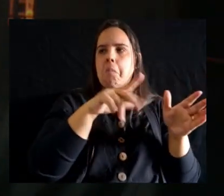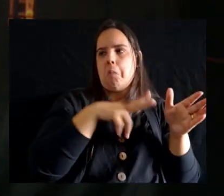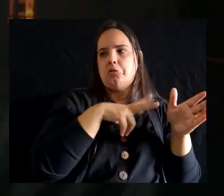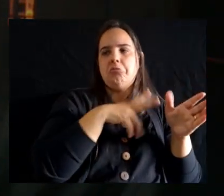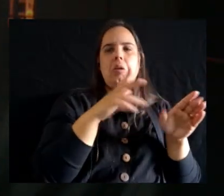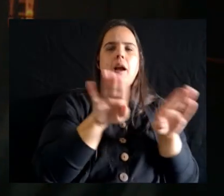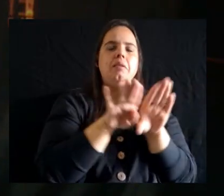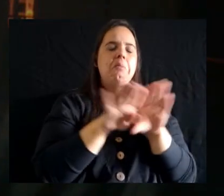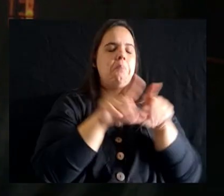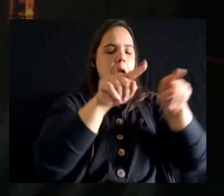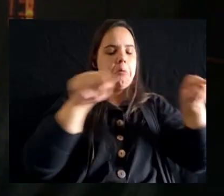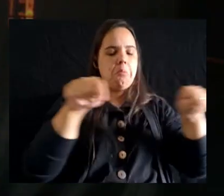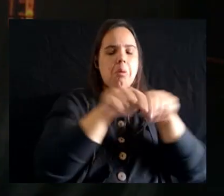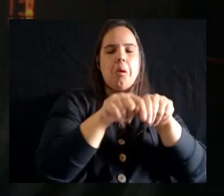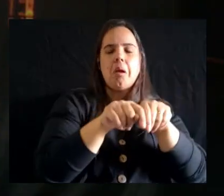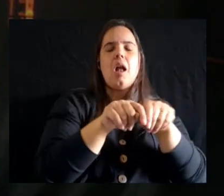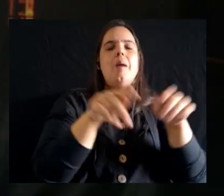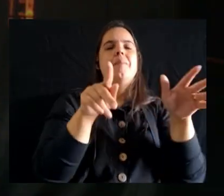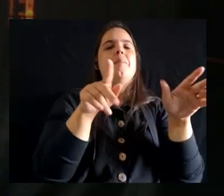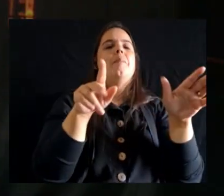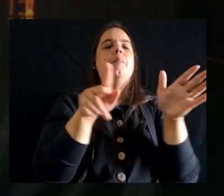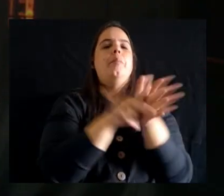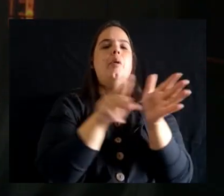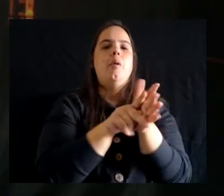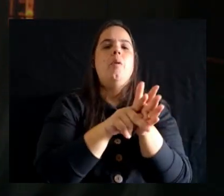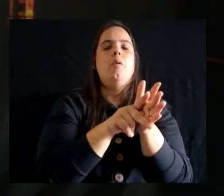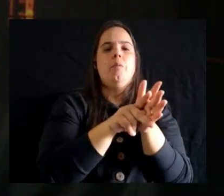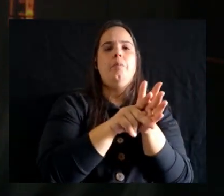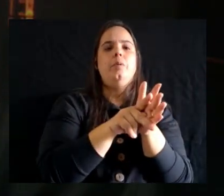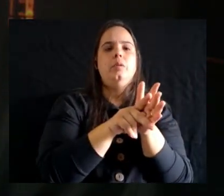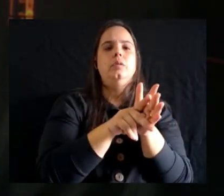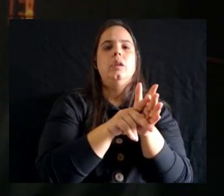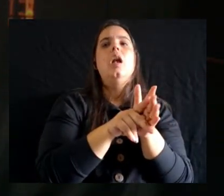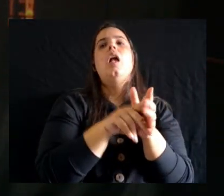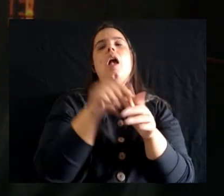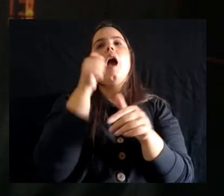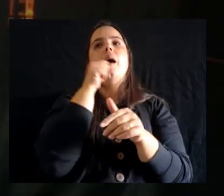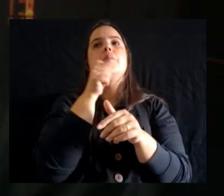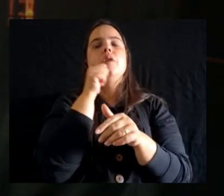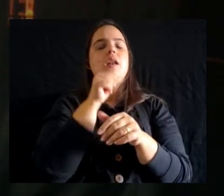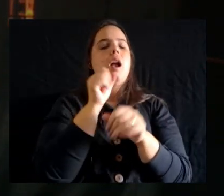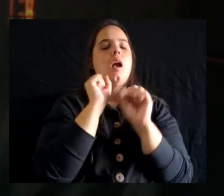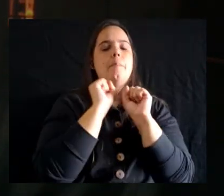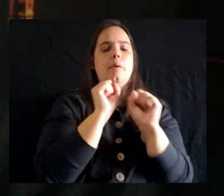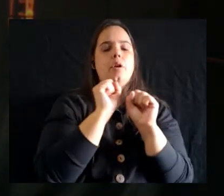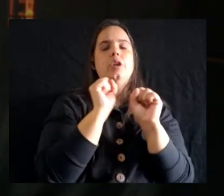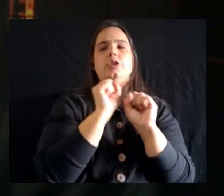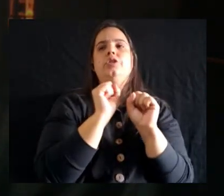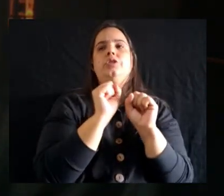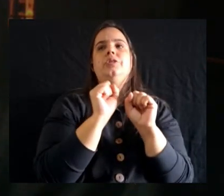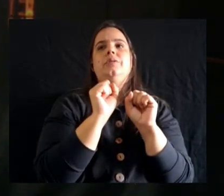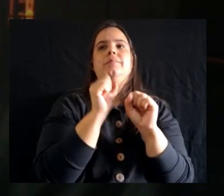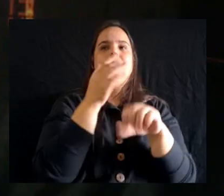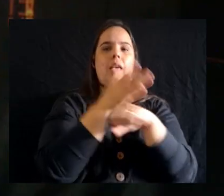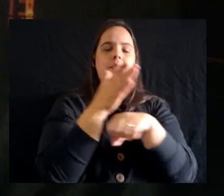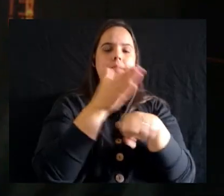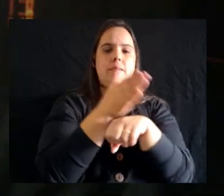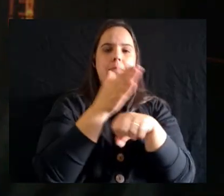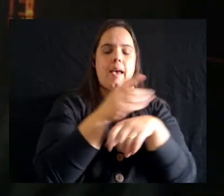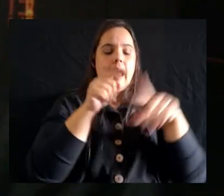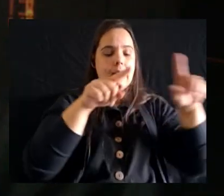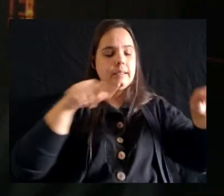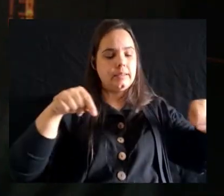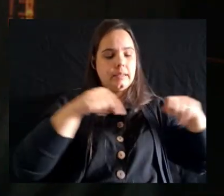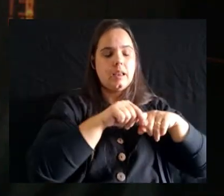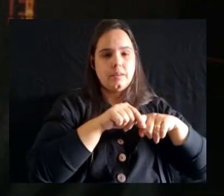para reduzir o constrangimento feminino durante exercício. Então, essas academias... as